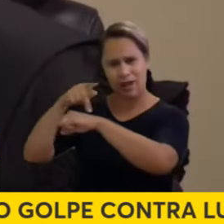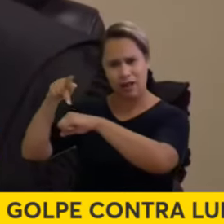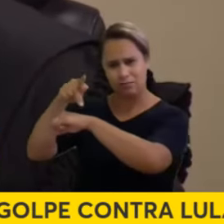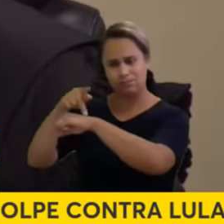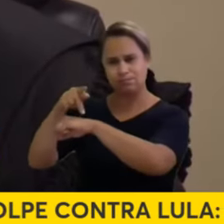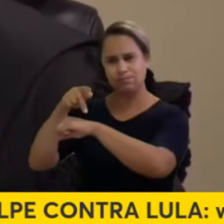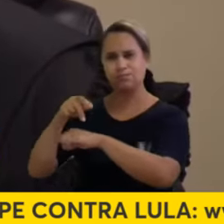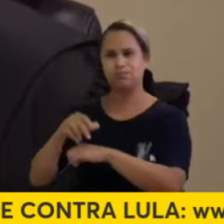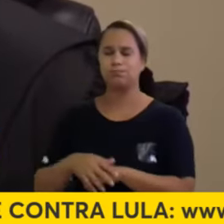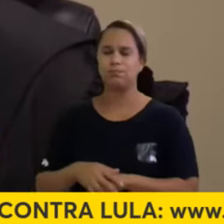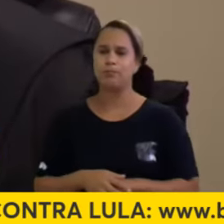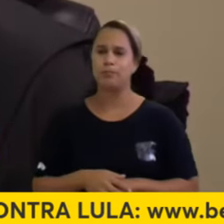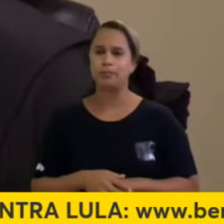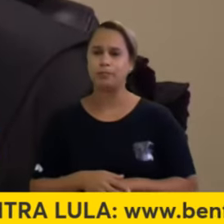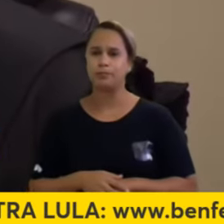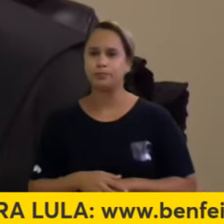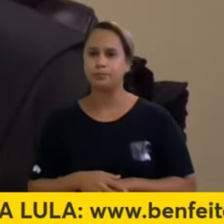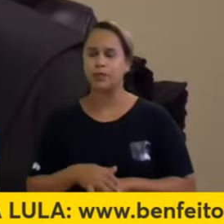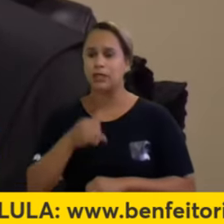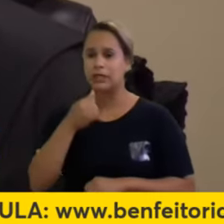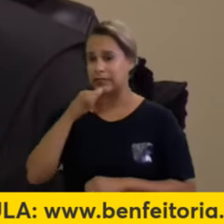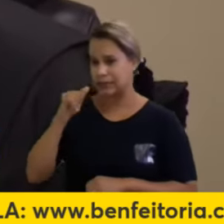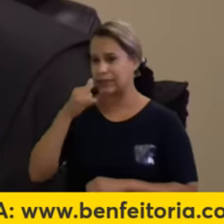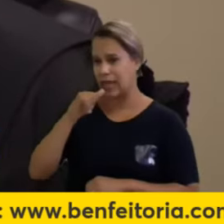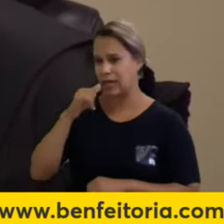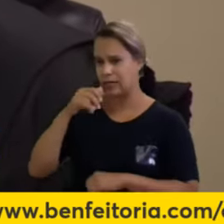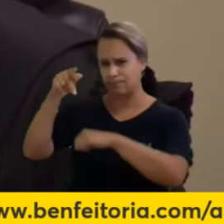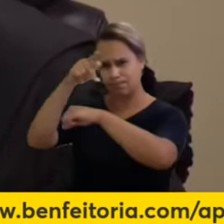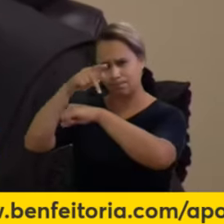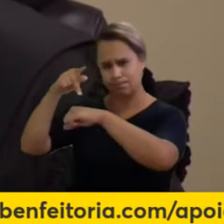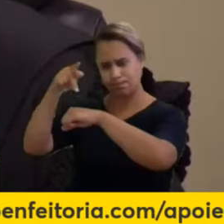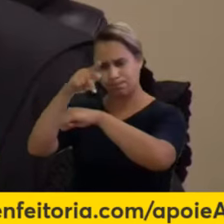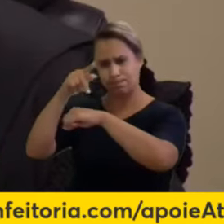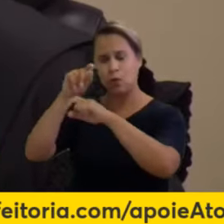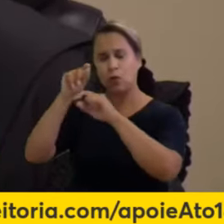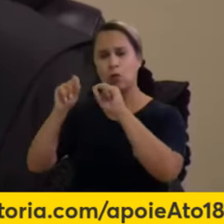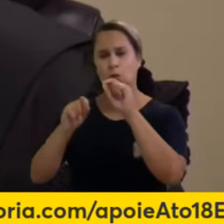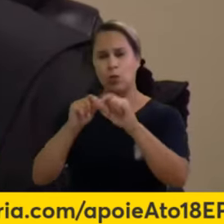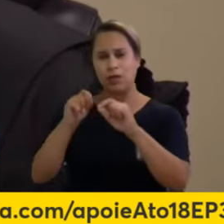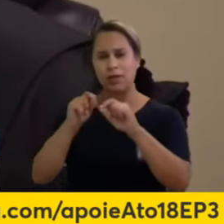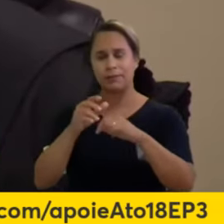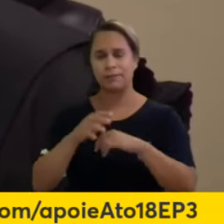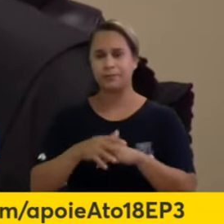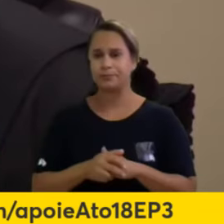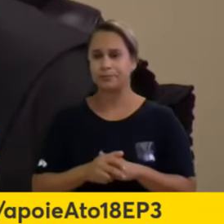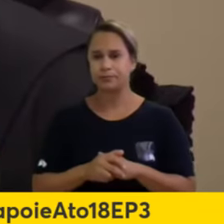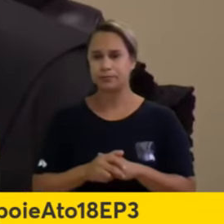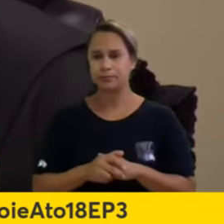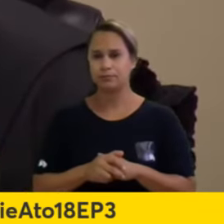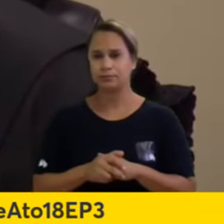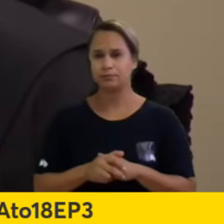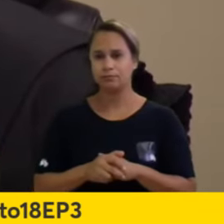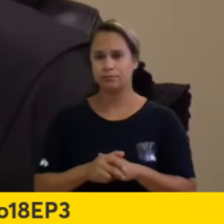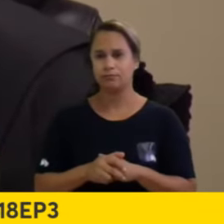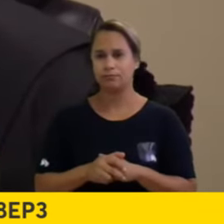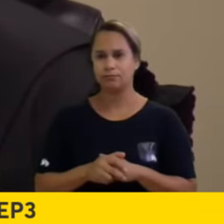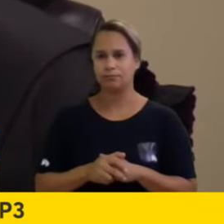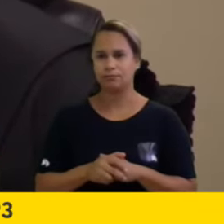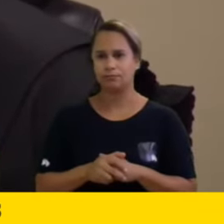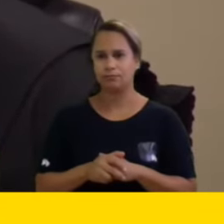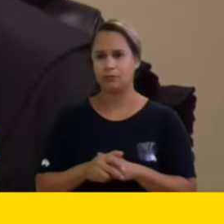magistrado em escudo suficiente contra indevidos condicionamentos psicológicos e cognitivos e AB bagatelar o influxo